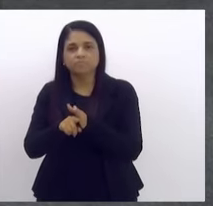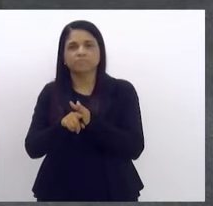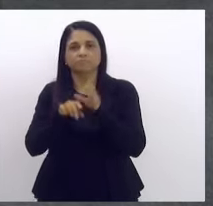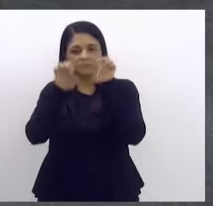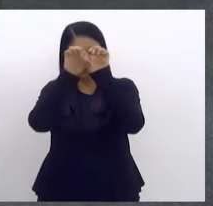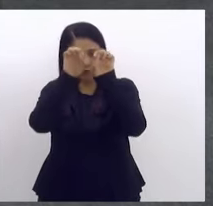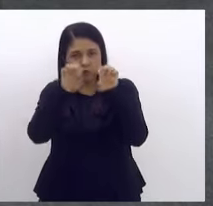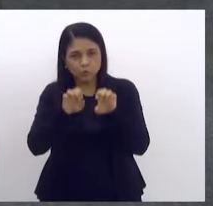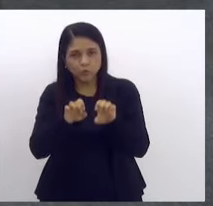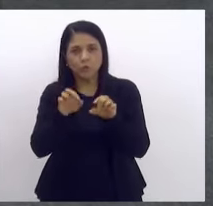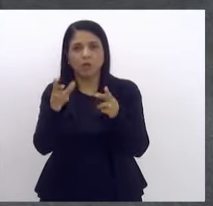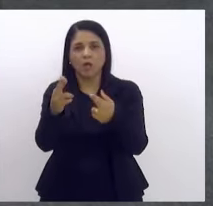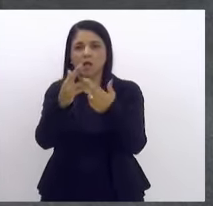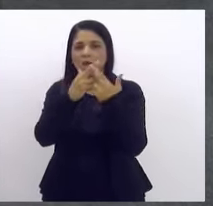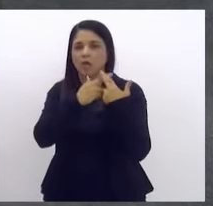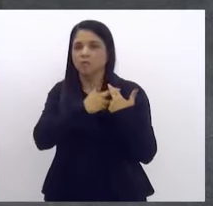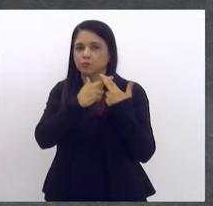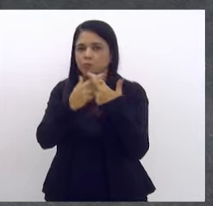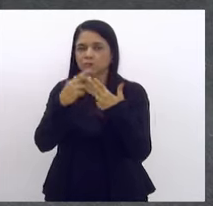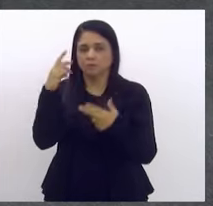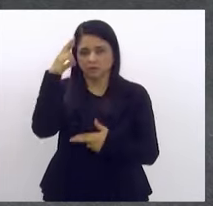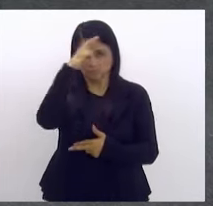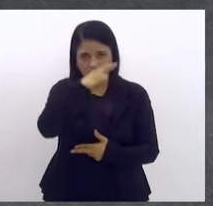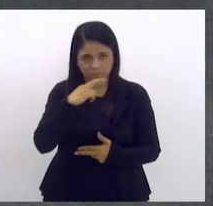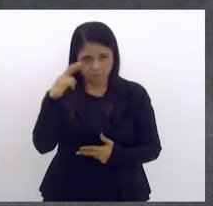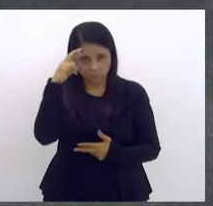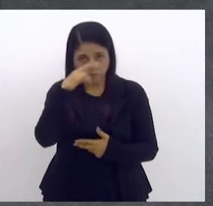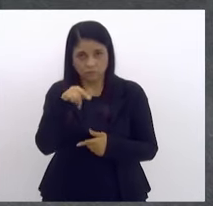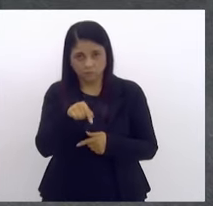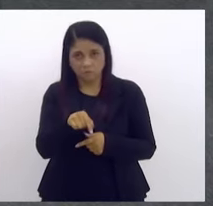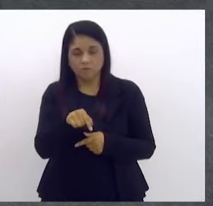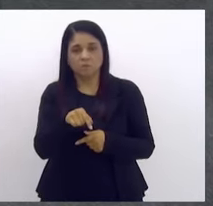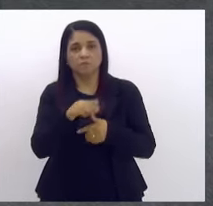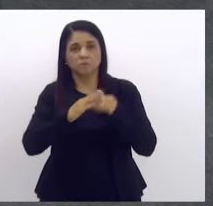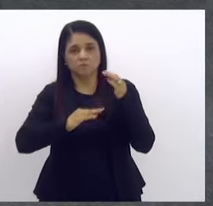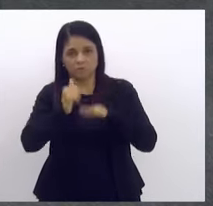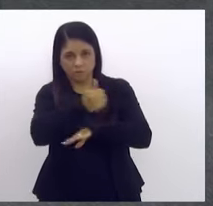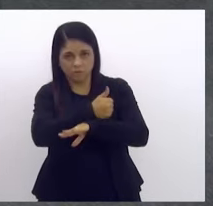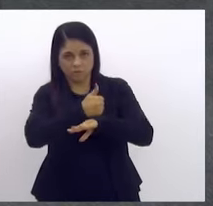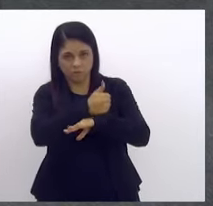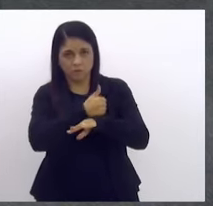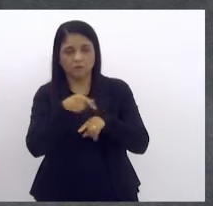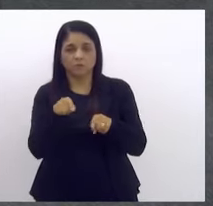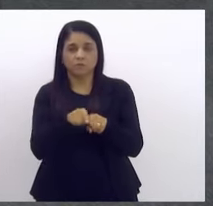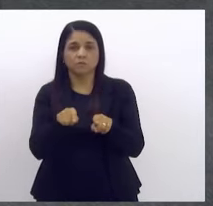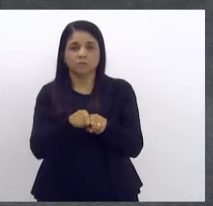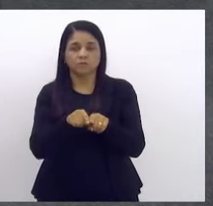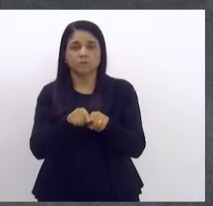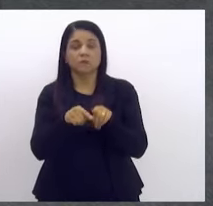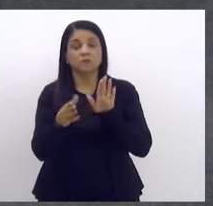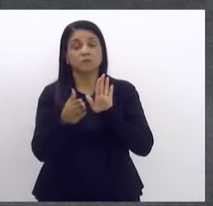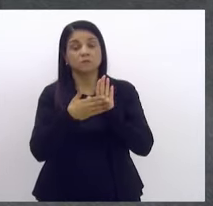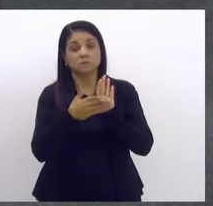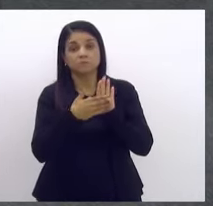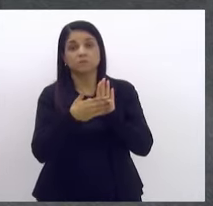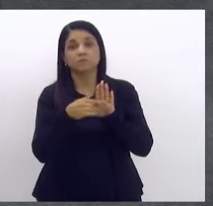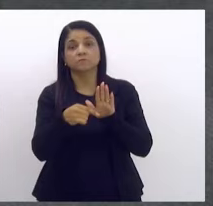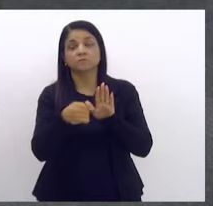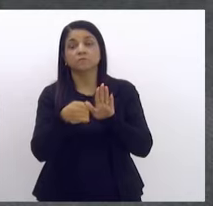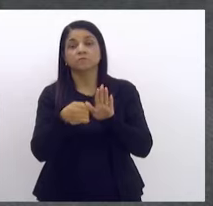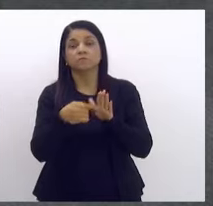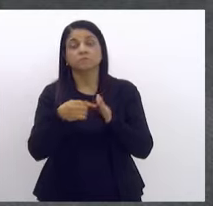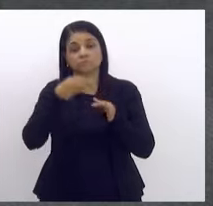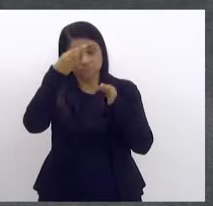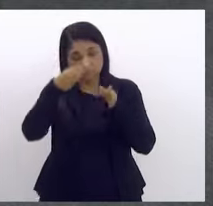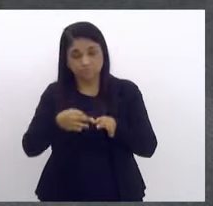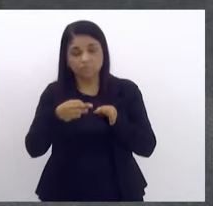da própria responsabilidade da vistoria, que passa a ser feita, pelo que determina a proposição, com mais celeridade e